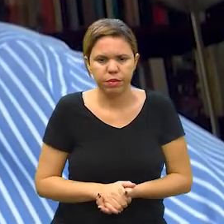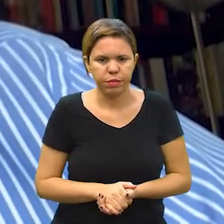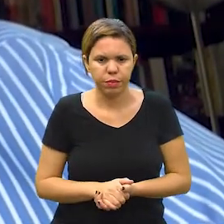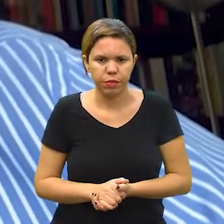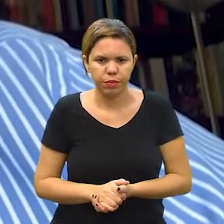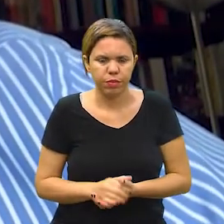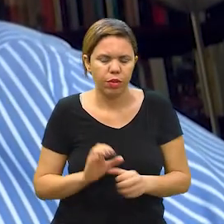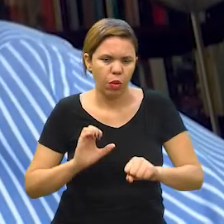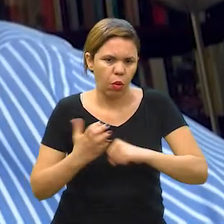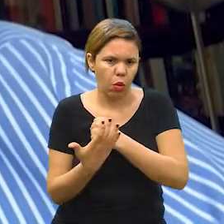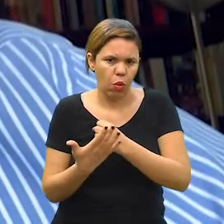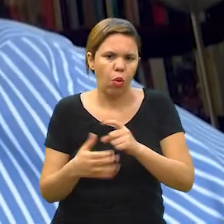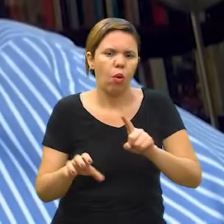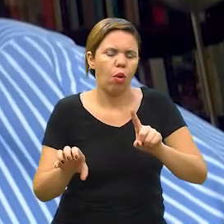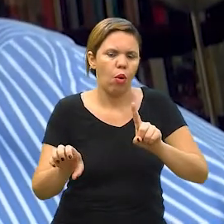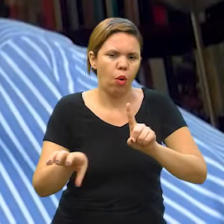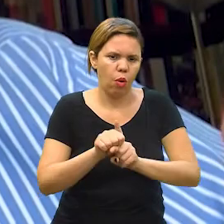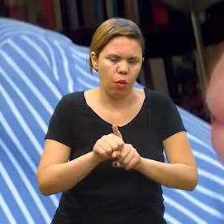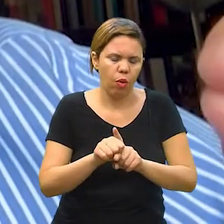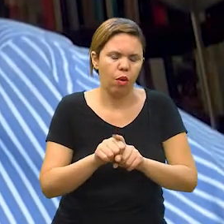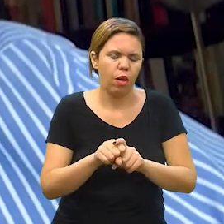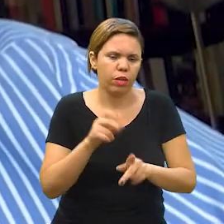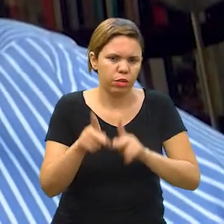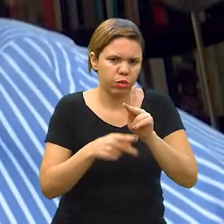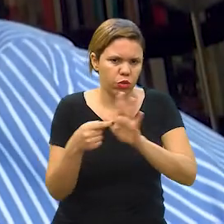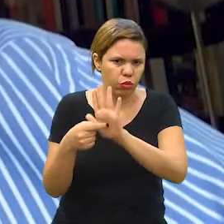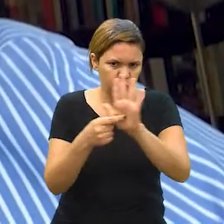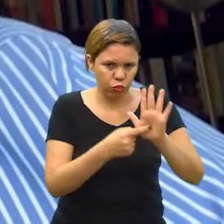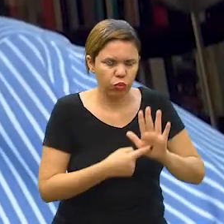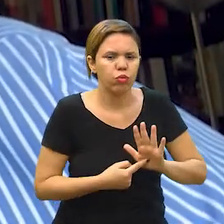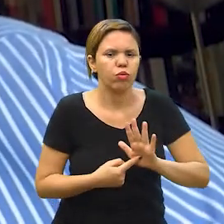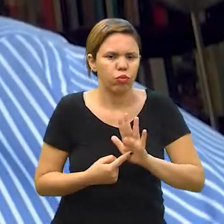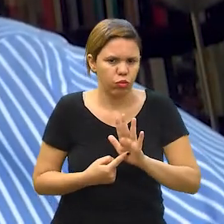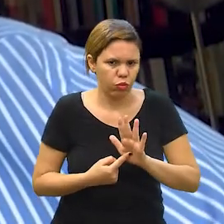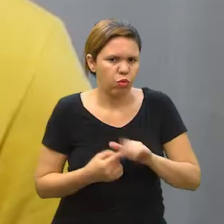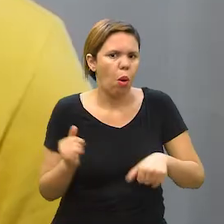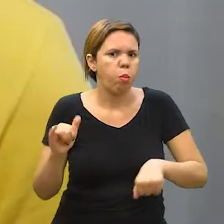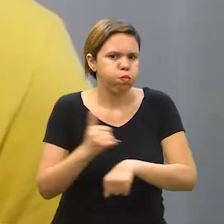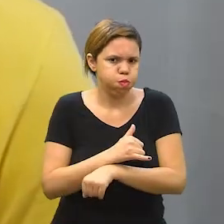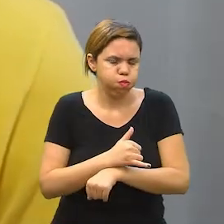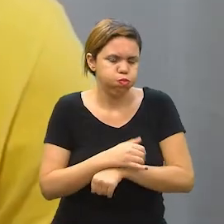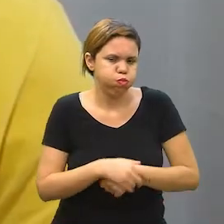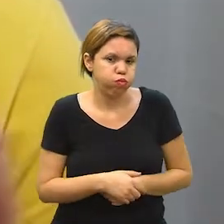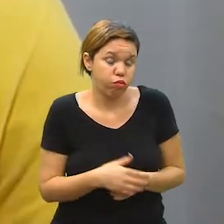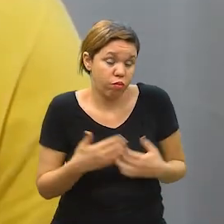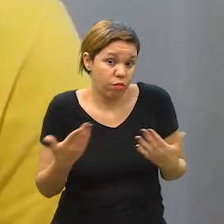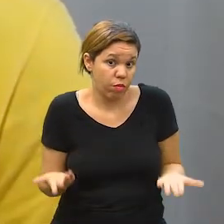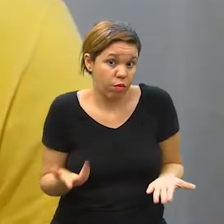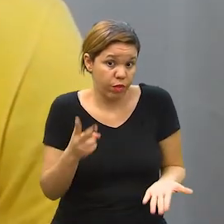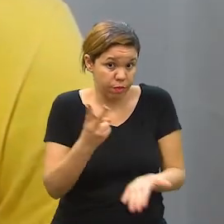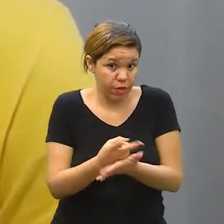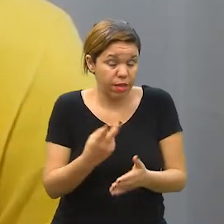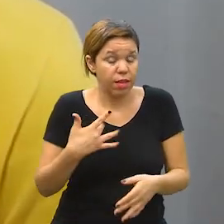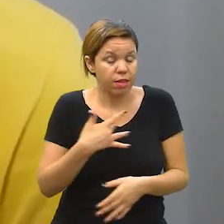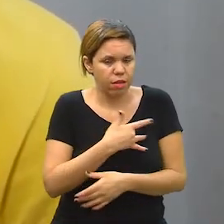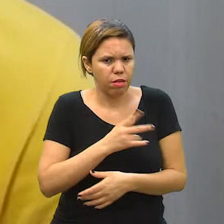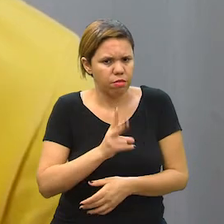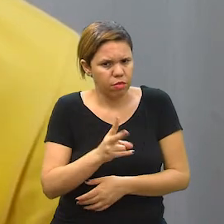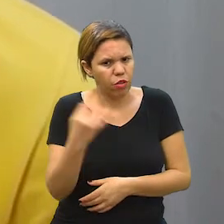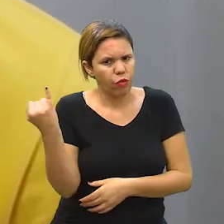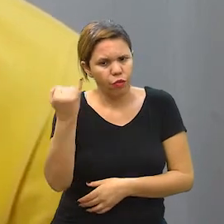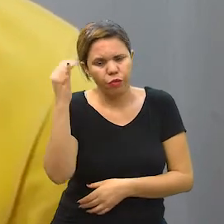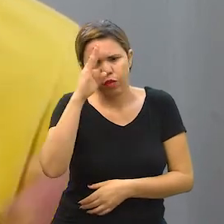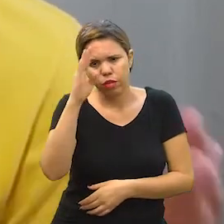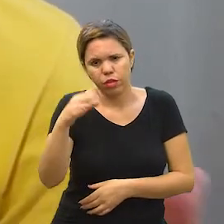o Covid-19, eles apresentam obesidade. Pois é, manter a saúde em dia é fundamental